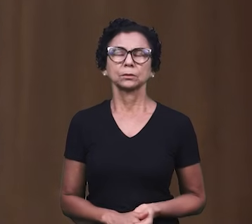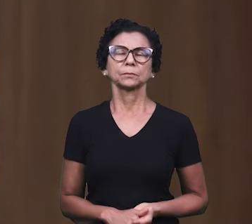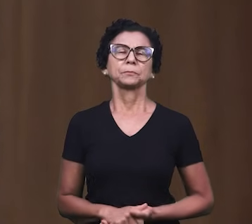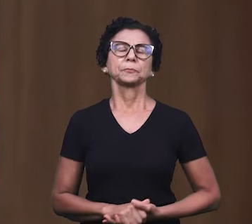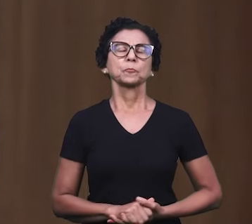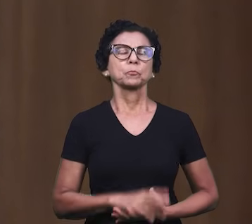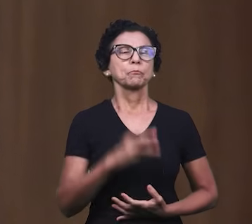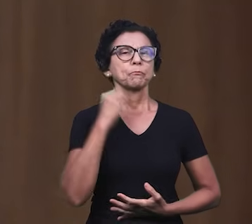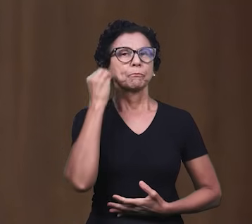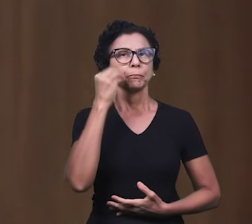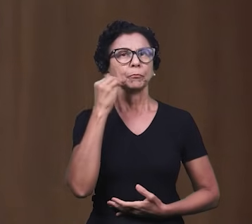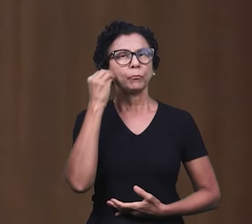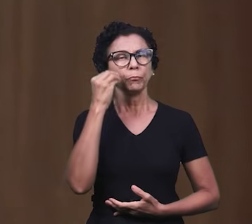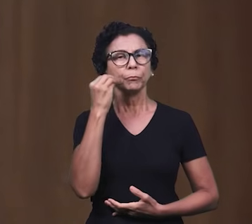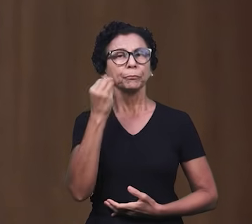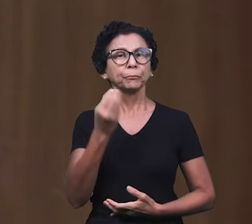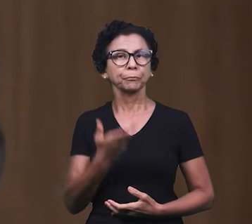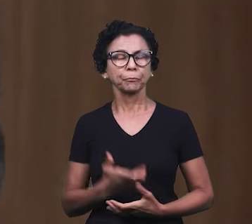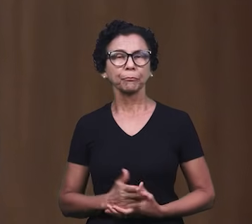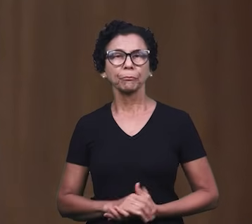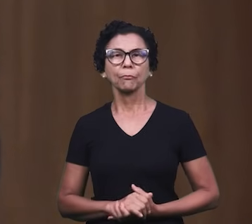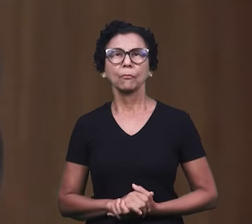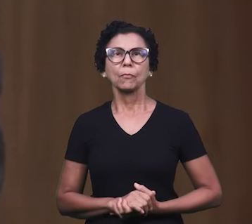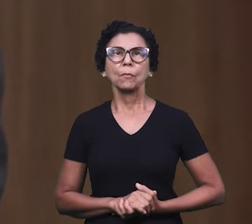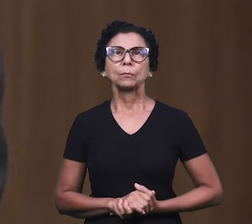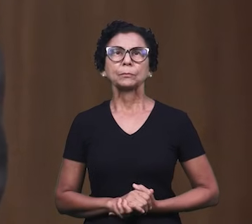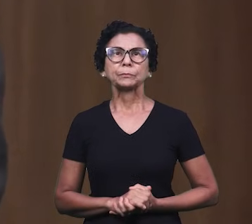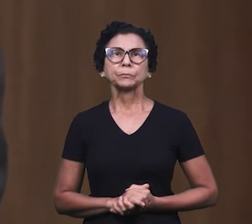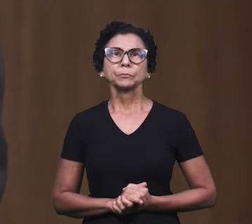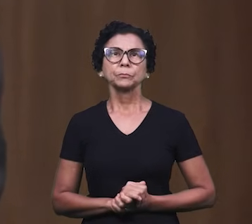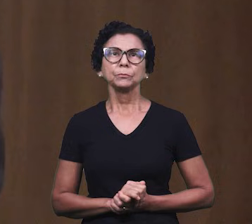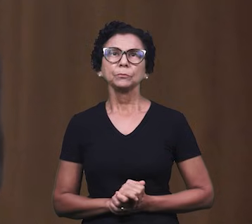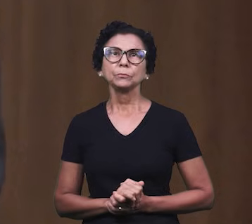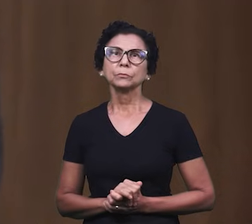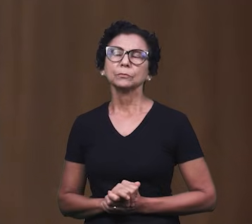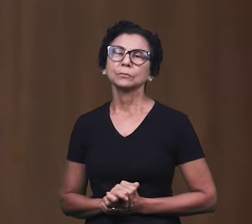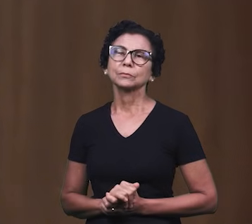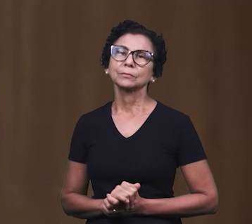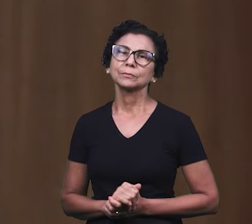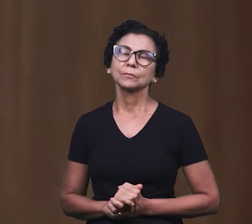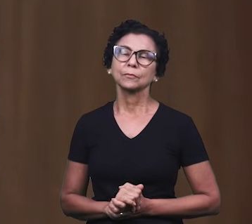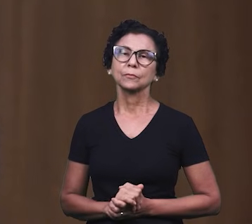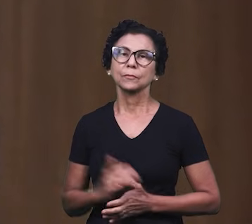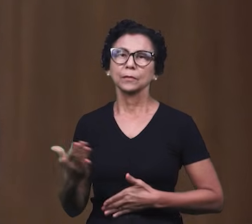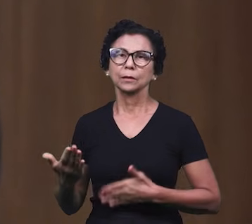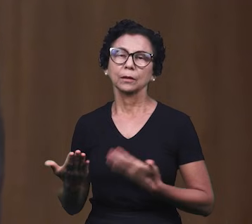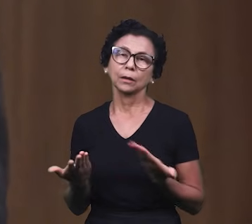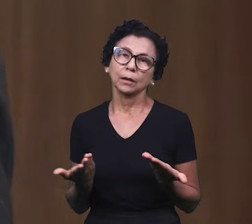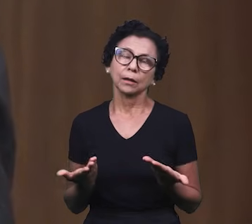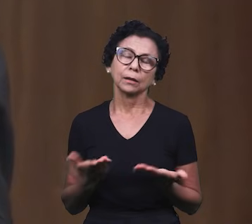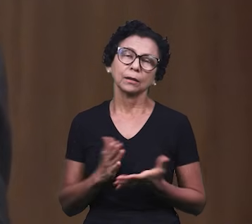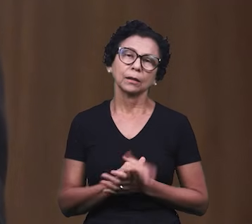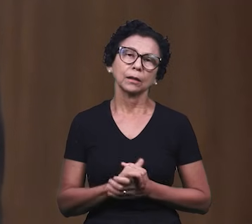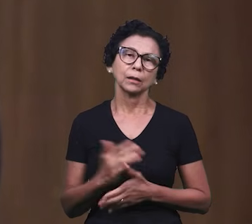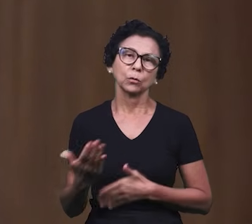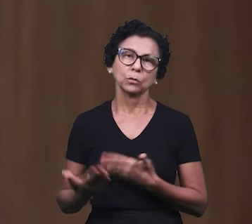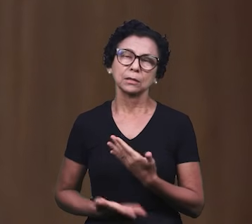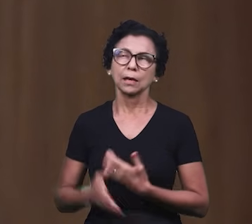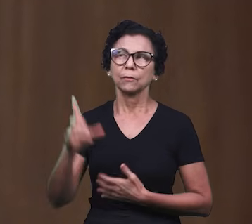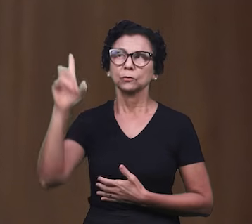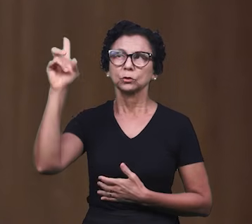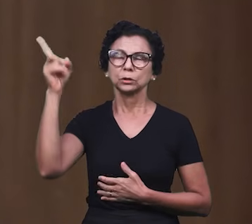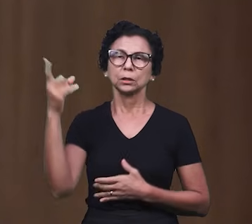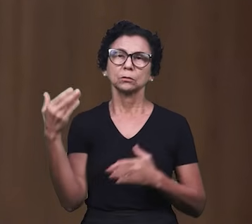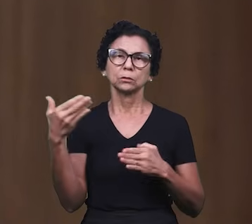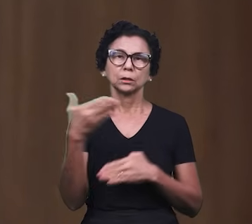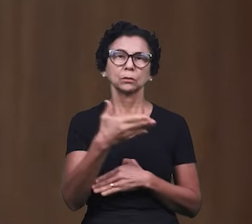grande experiência, né? De um resultado ali de um convite feito, por certo, seja através de YouTube ou